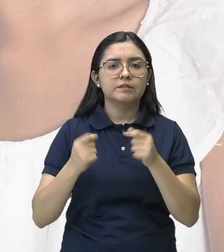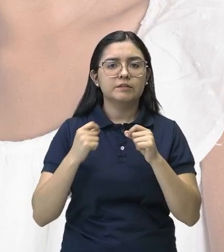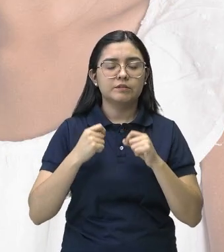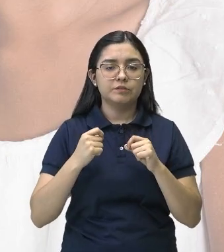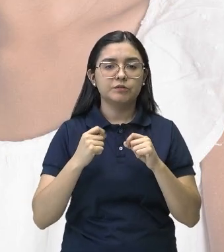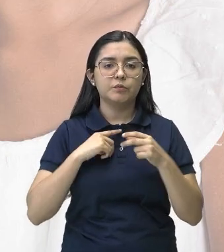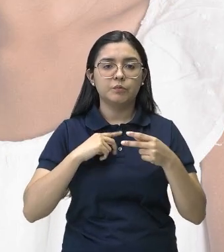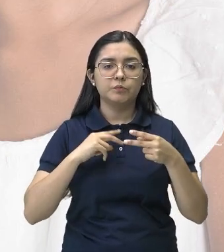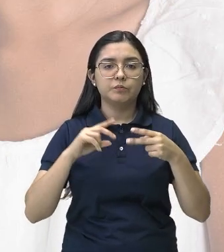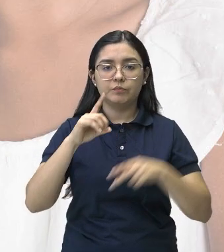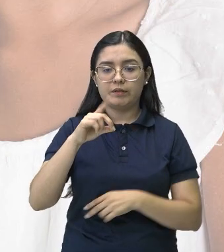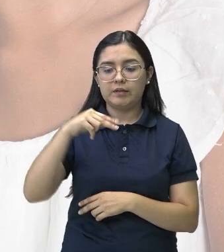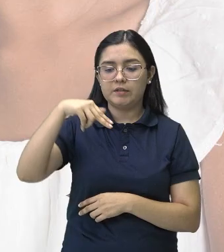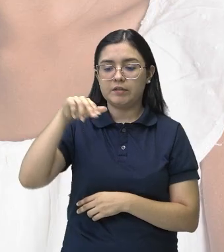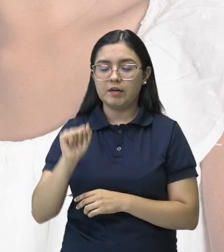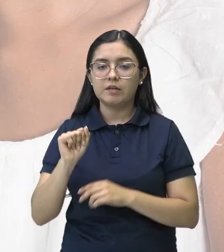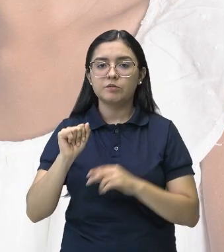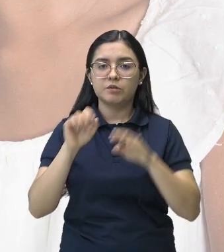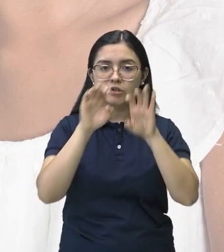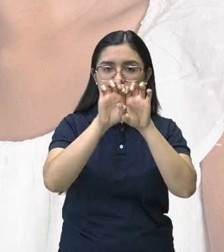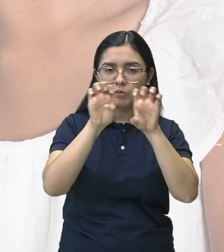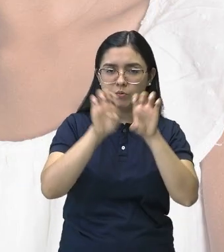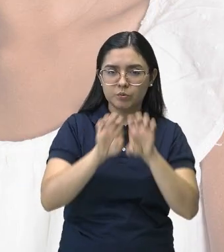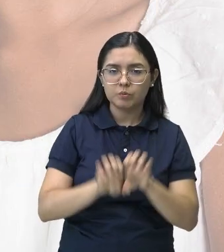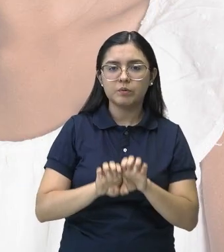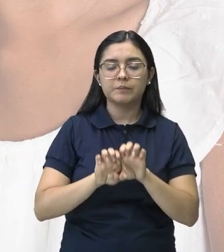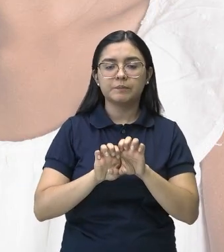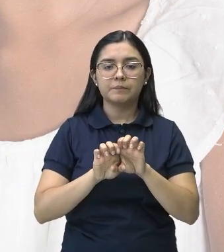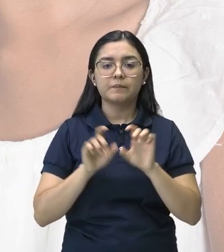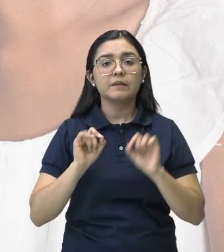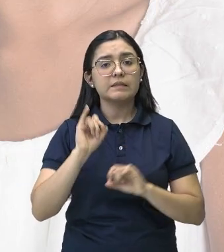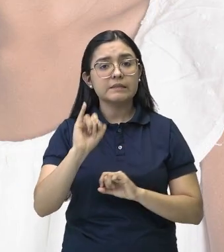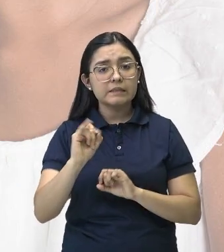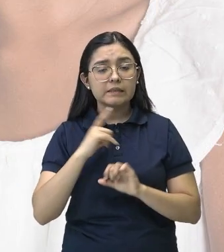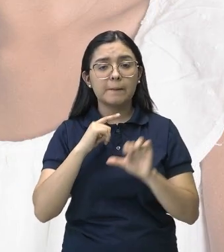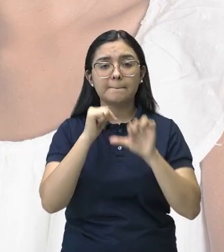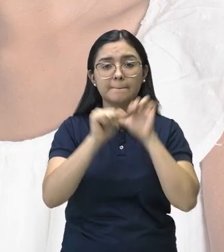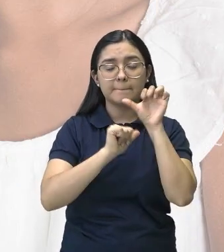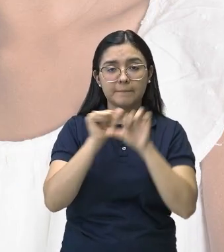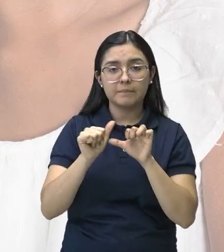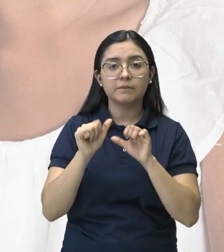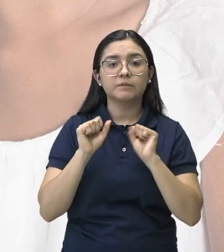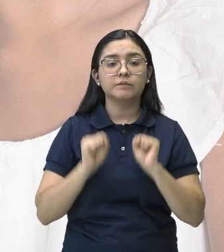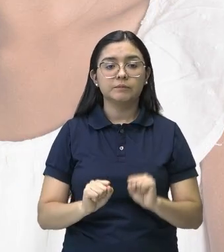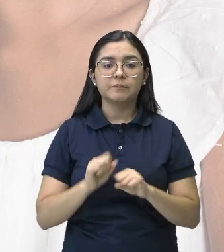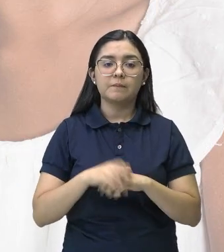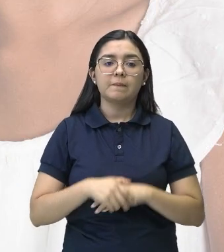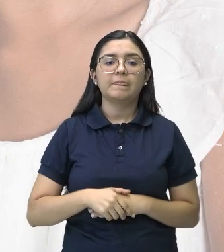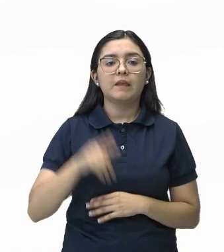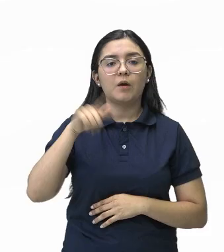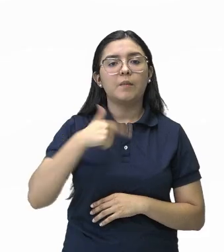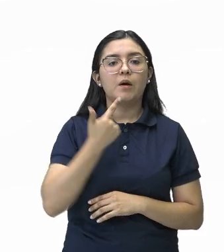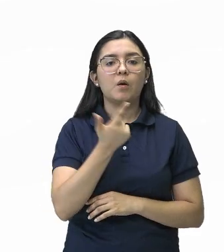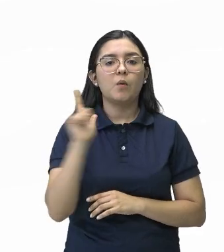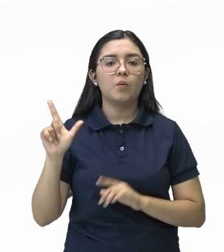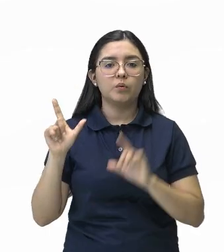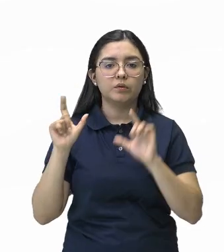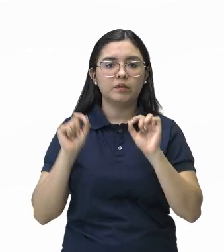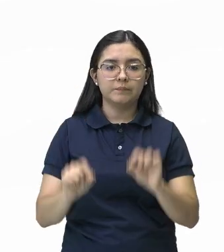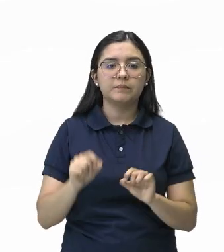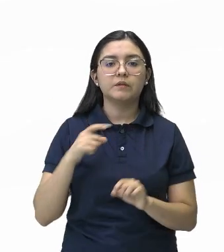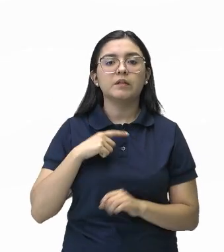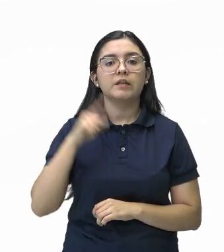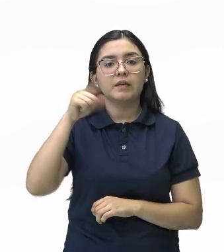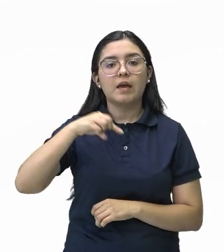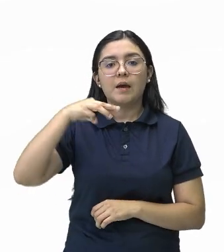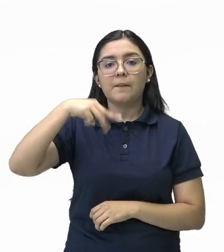do DNA, na sua estrutura, sua essência, quando há uma pequena modificação, nós estamos diante de uma outra definição, que é